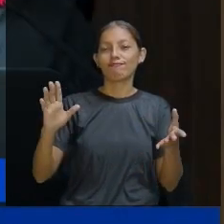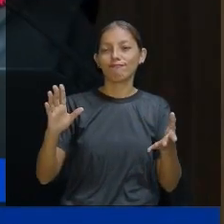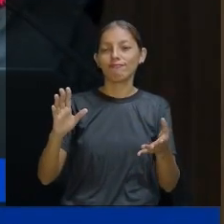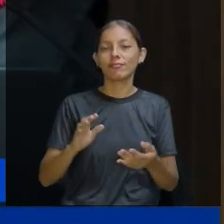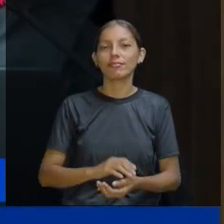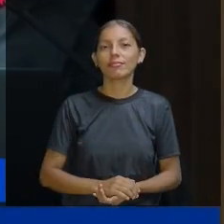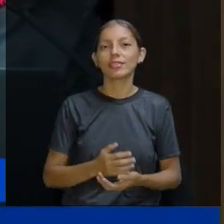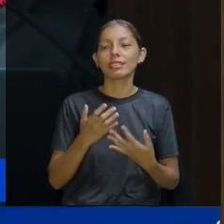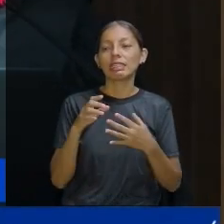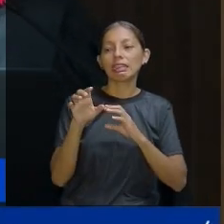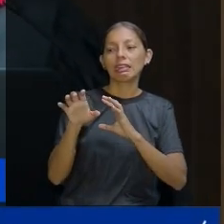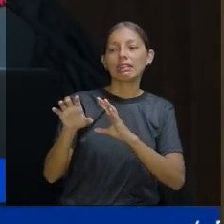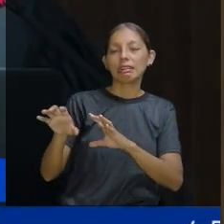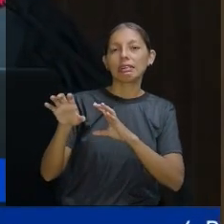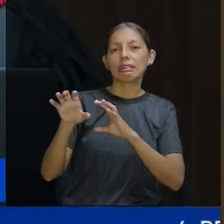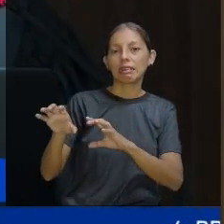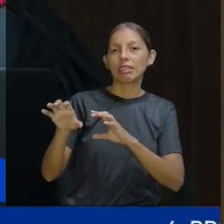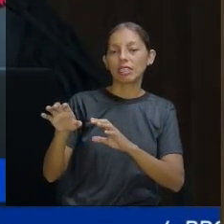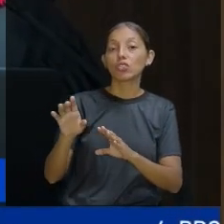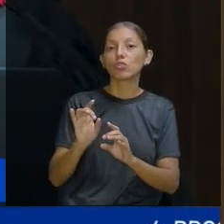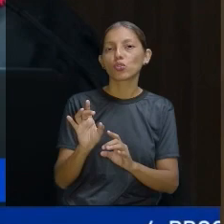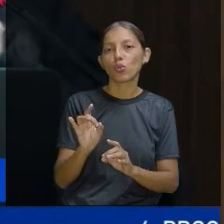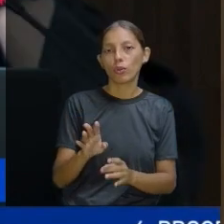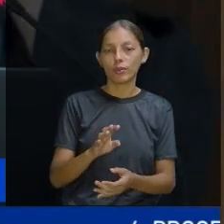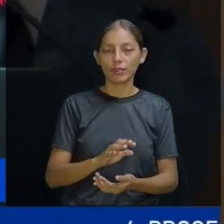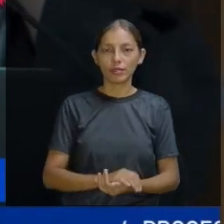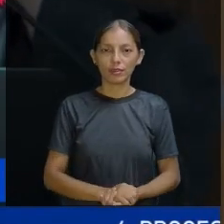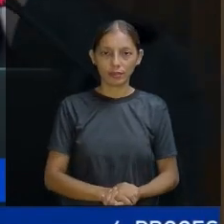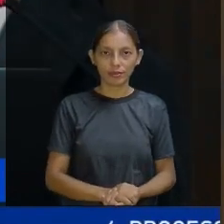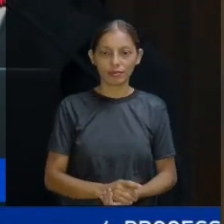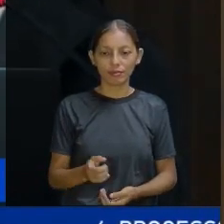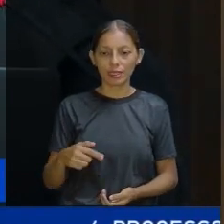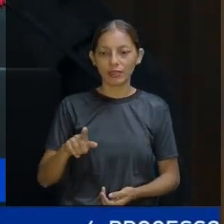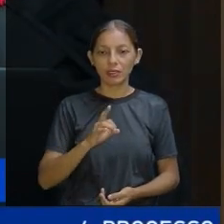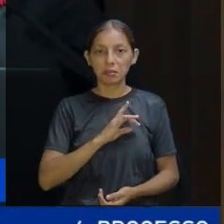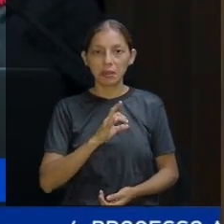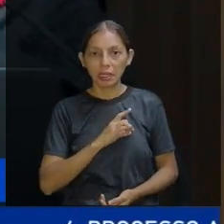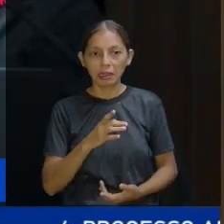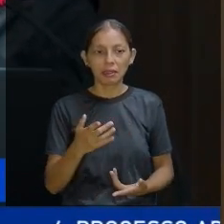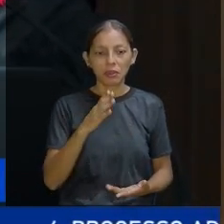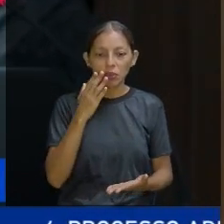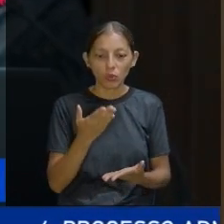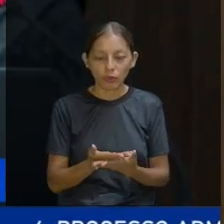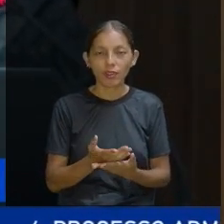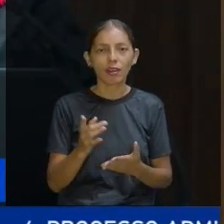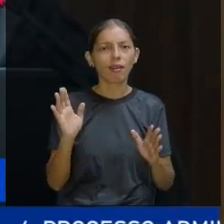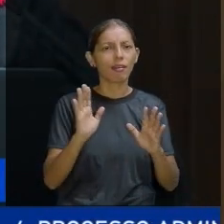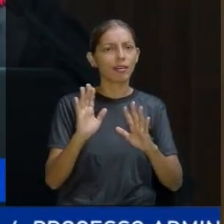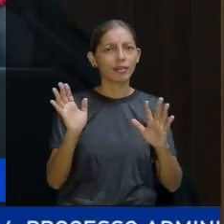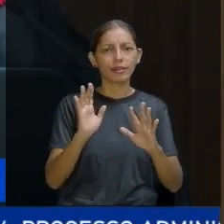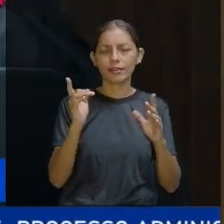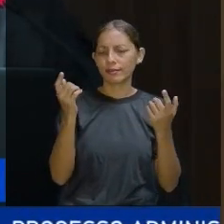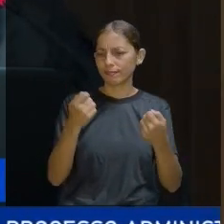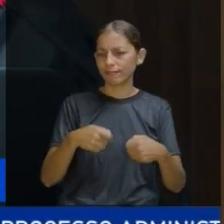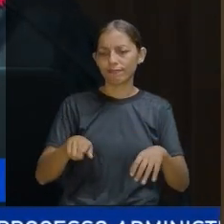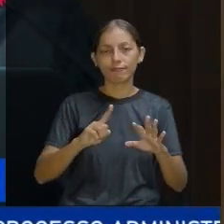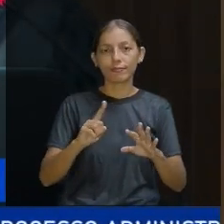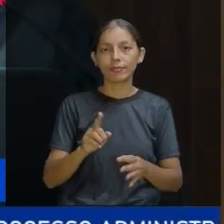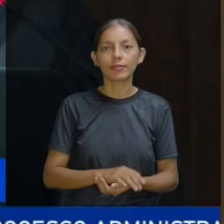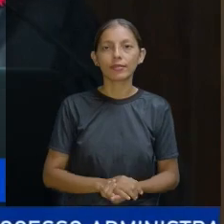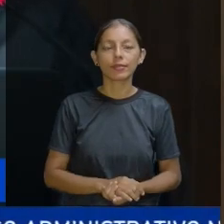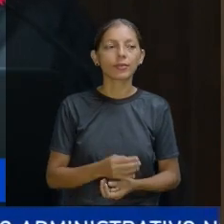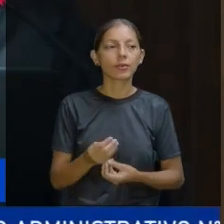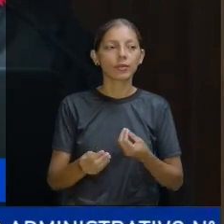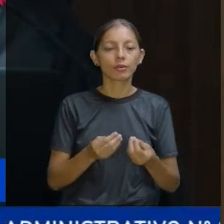TRE Amapá. Querem implantar a insegurança nesse sistema que é realmente infalível. Não